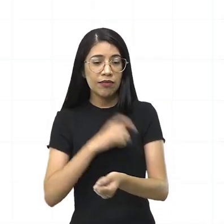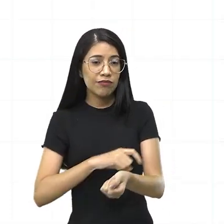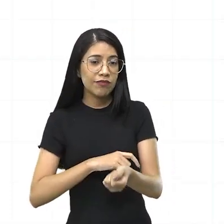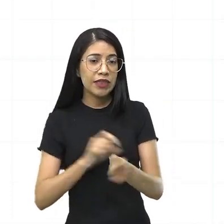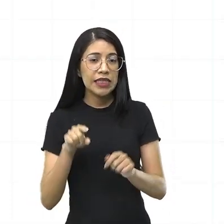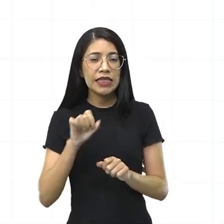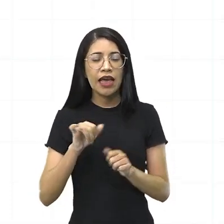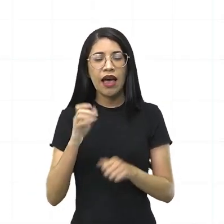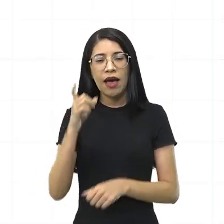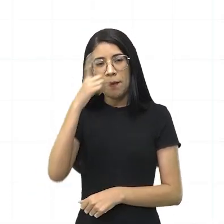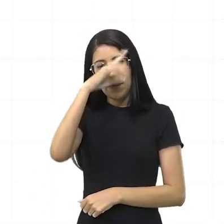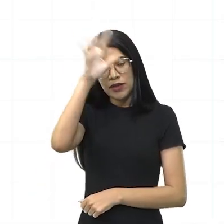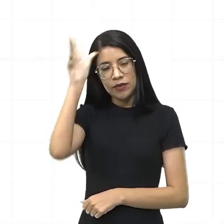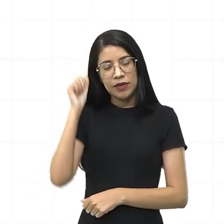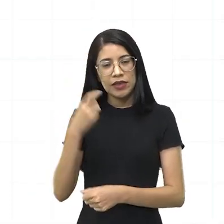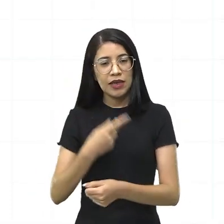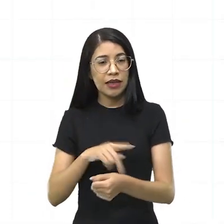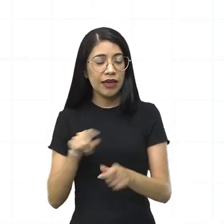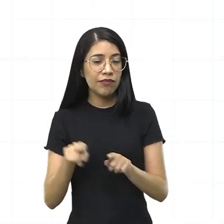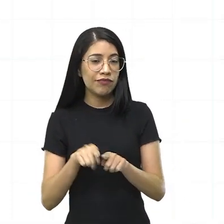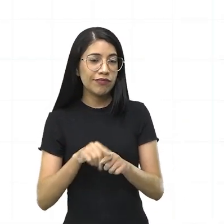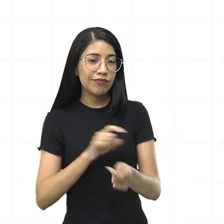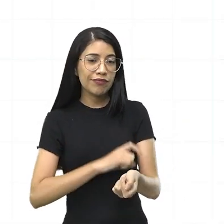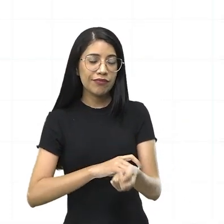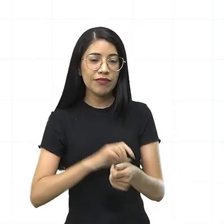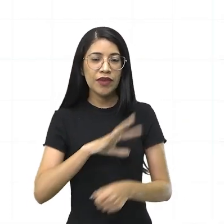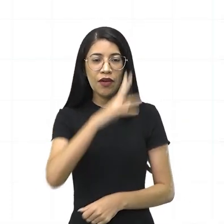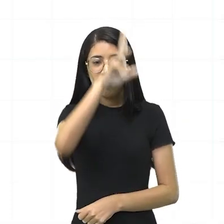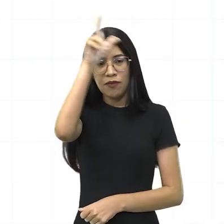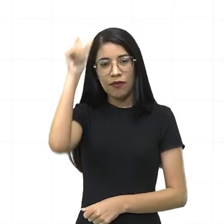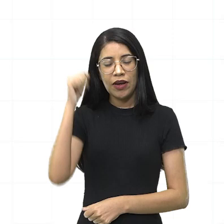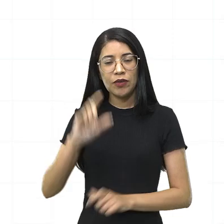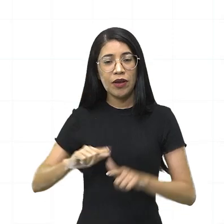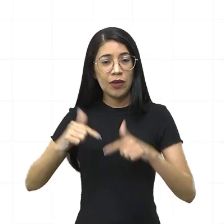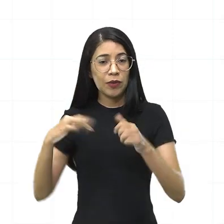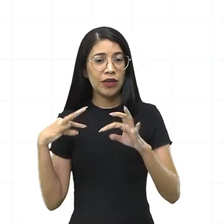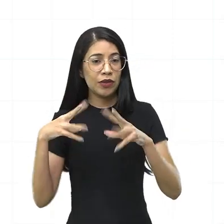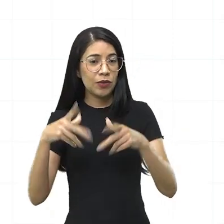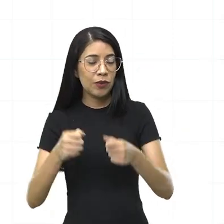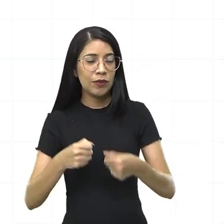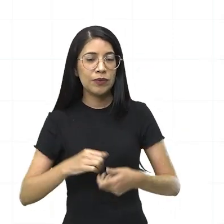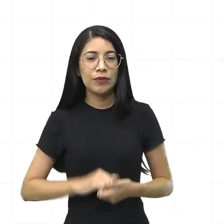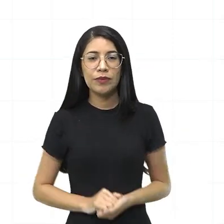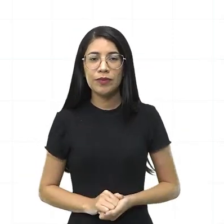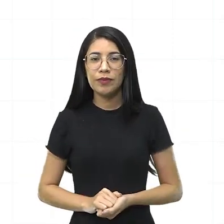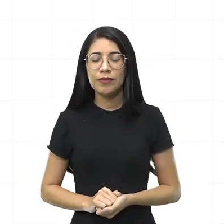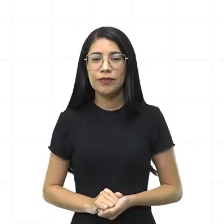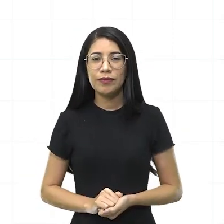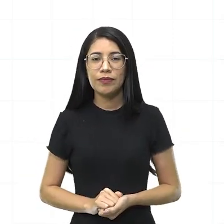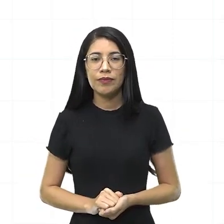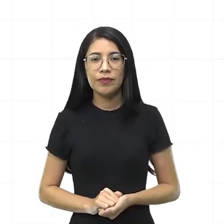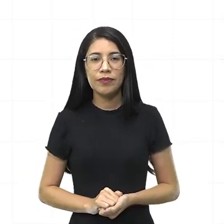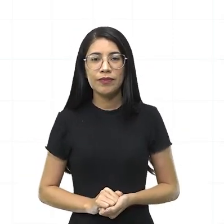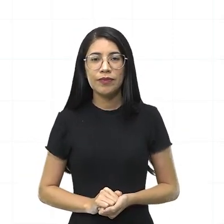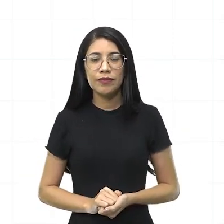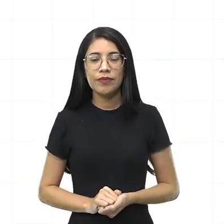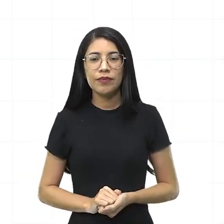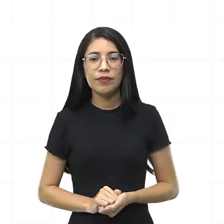Ser amazonense tá na nossa veia. Governo do Amazonas, essa luta é de todos nós.